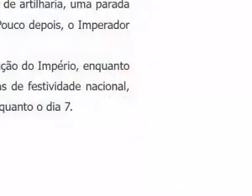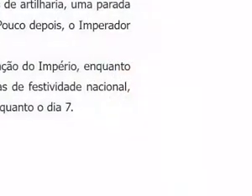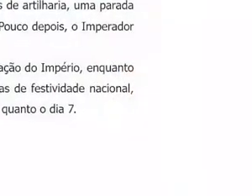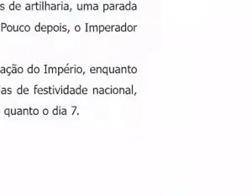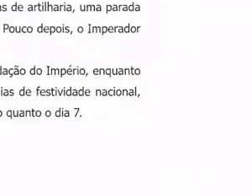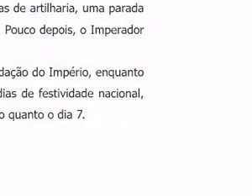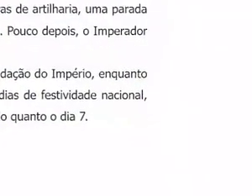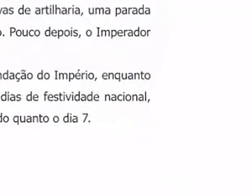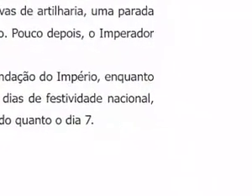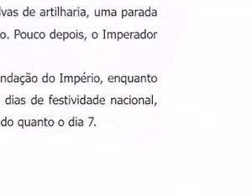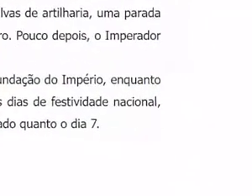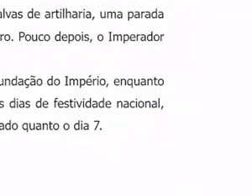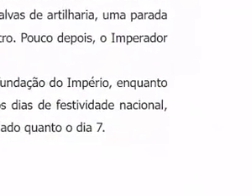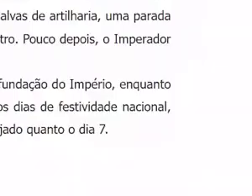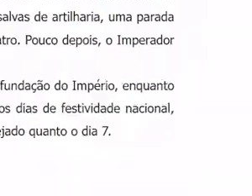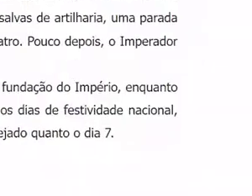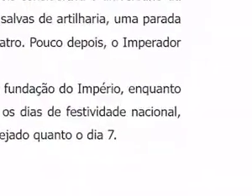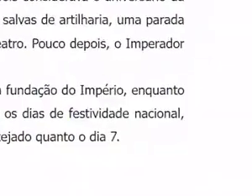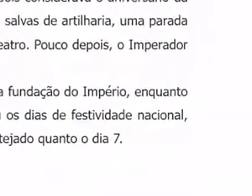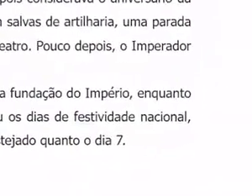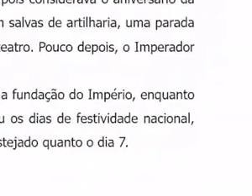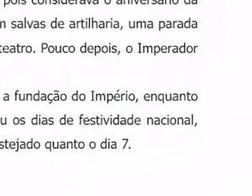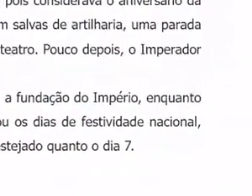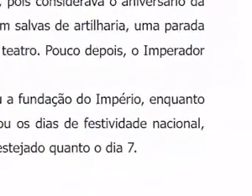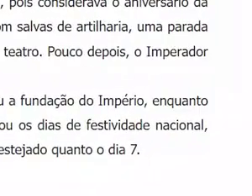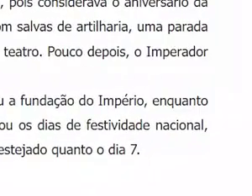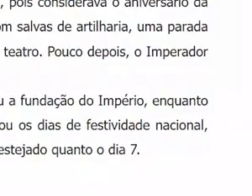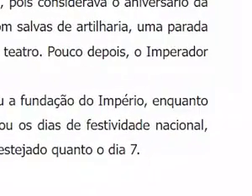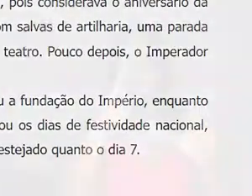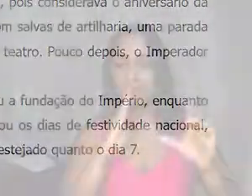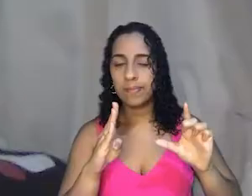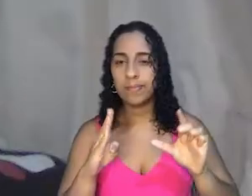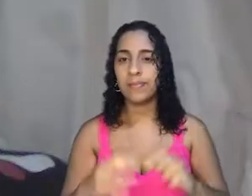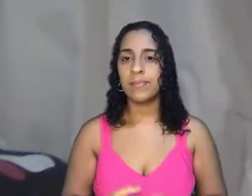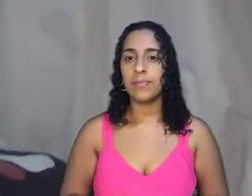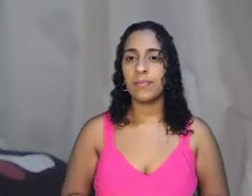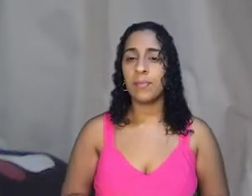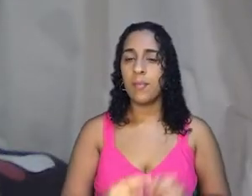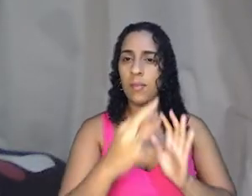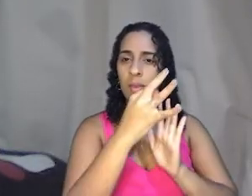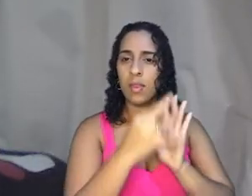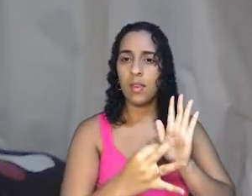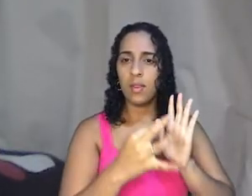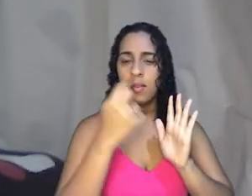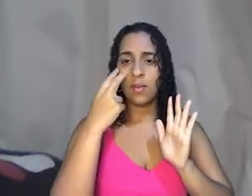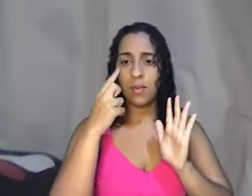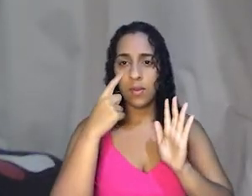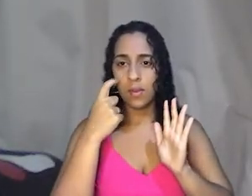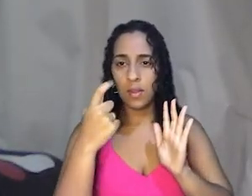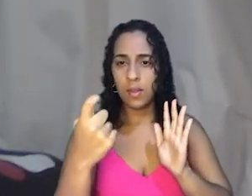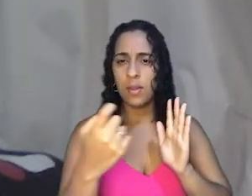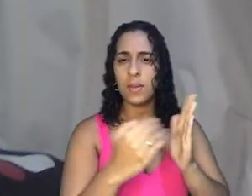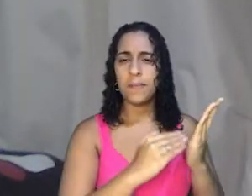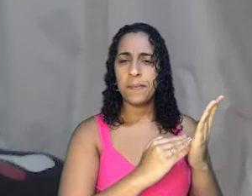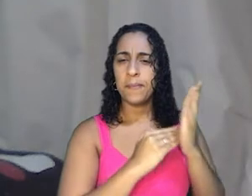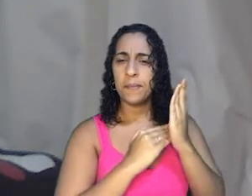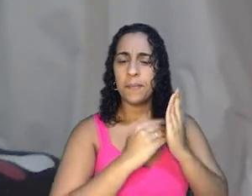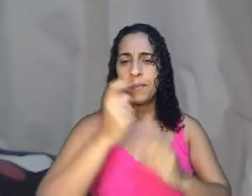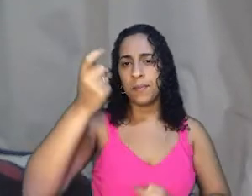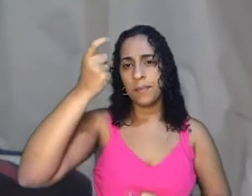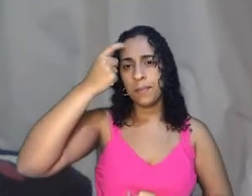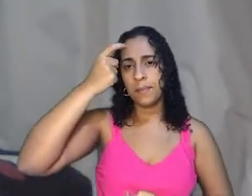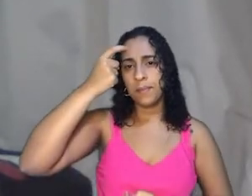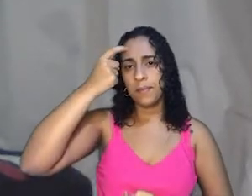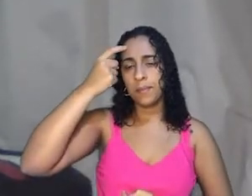sobre o texto quando foi a independência do Brasil e entre que creem esteja bem interessante porque ele me ajudou a pensar